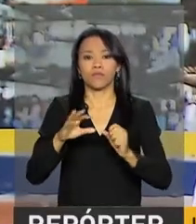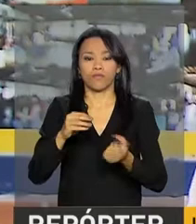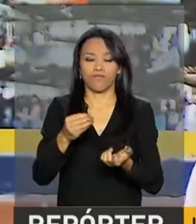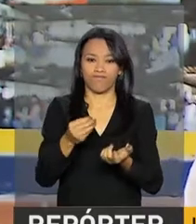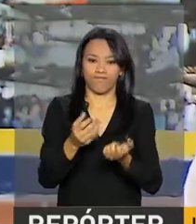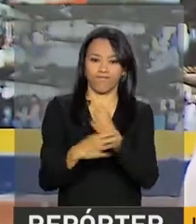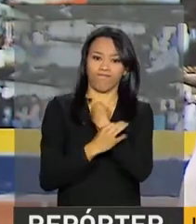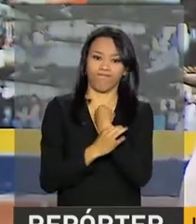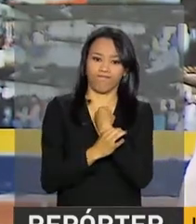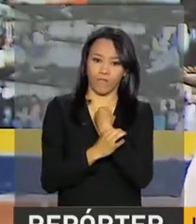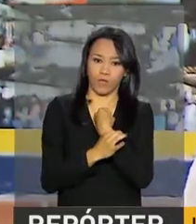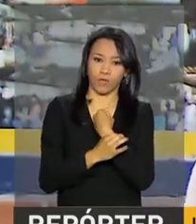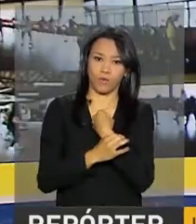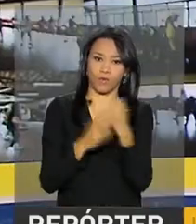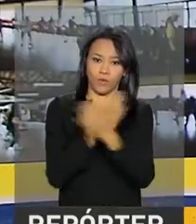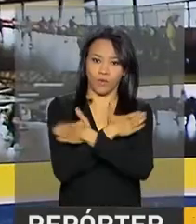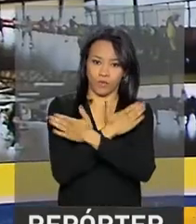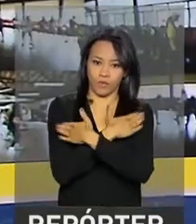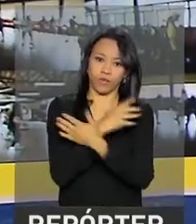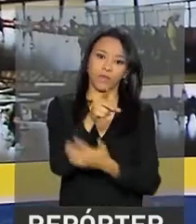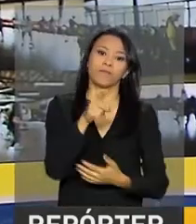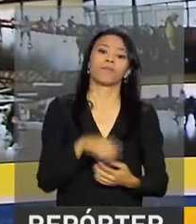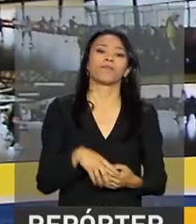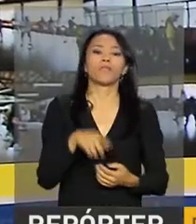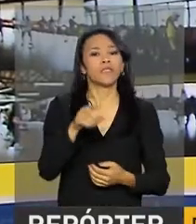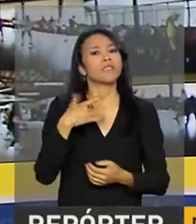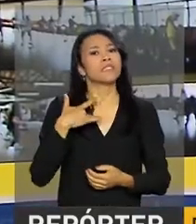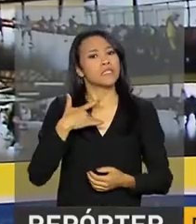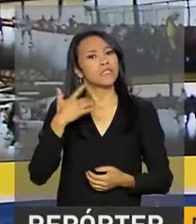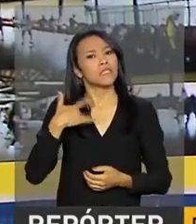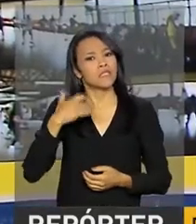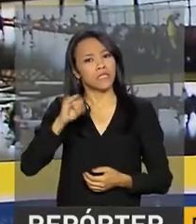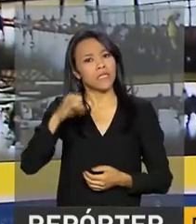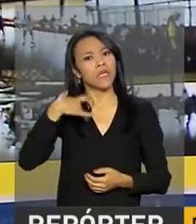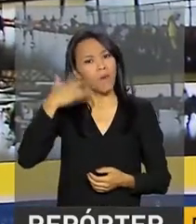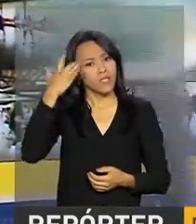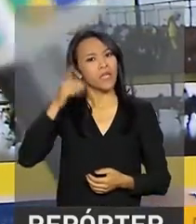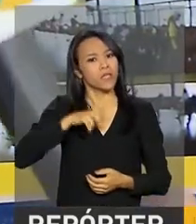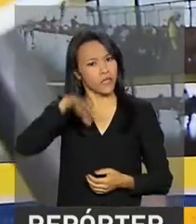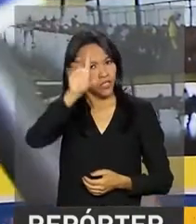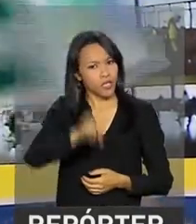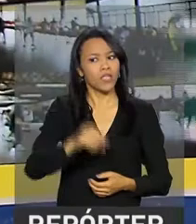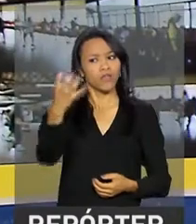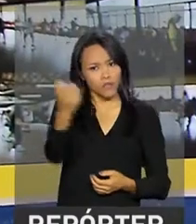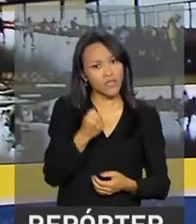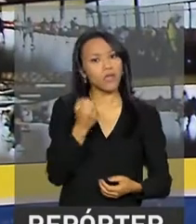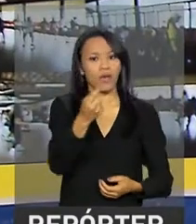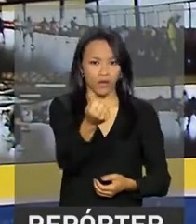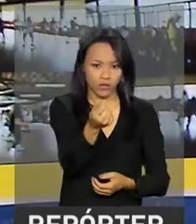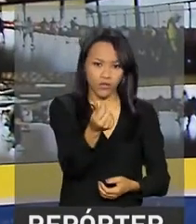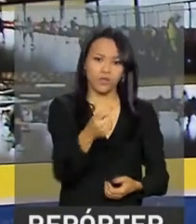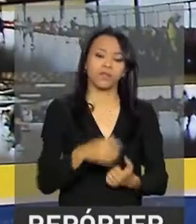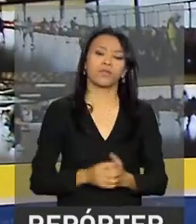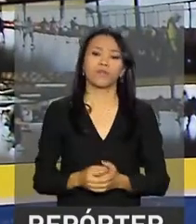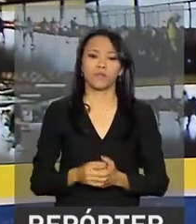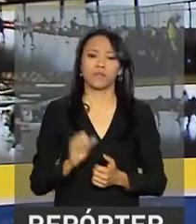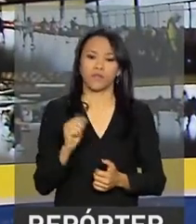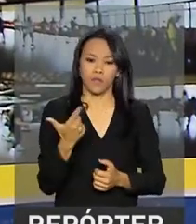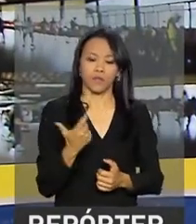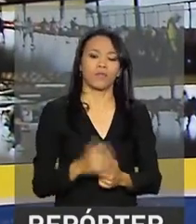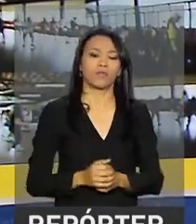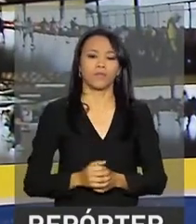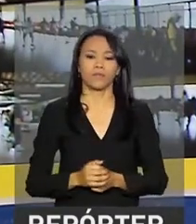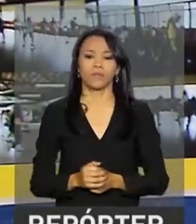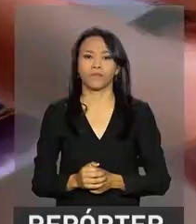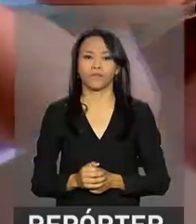que eu posso sacar esse dinheiro eu achar que tem direito eu vou procurar que tiver bem vindo a lógica claro que seria